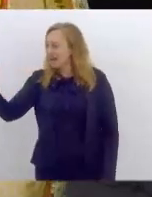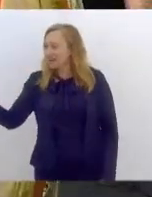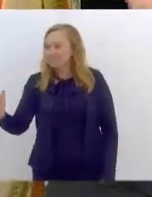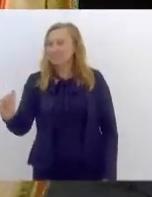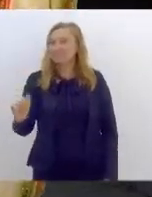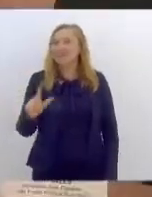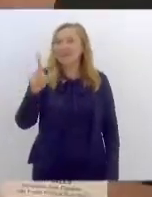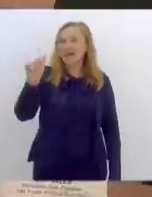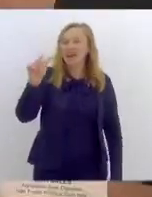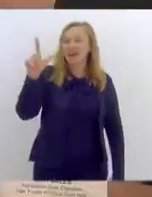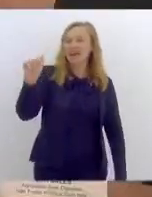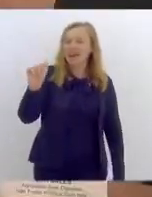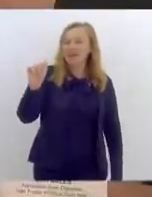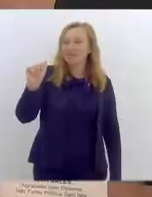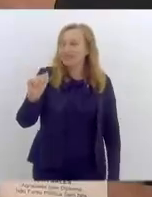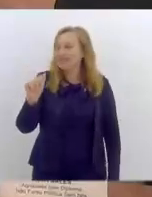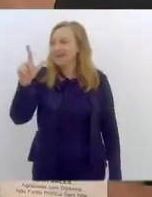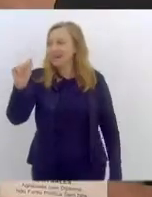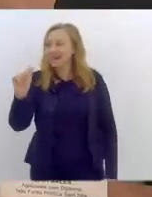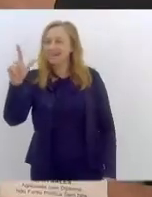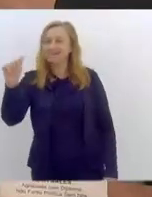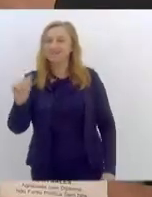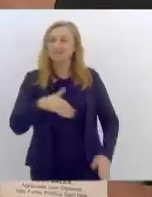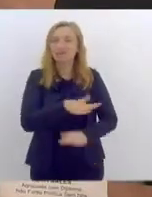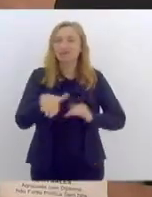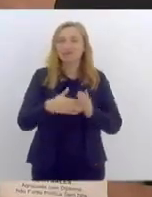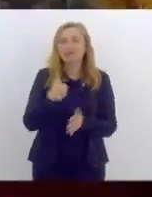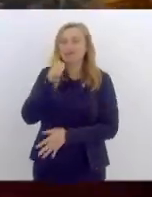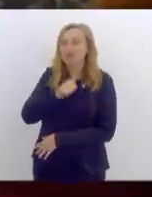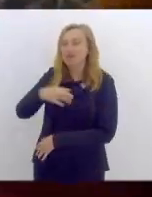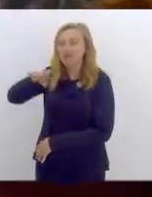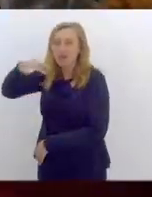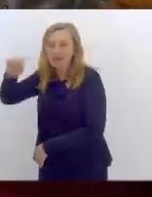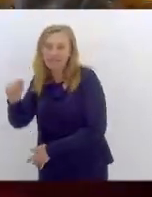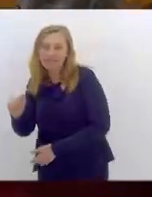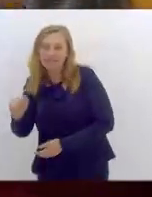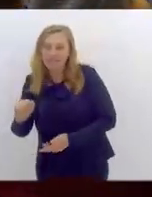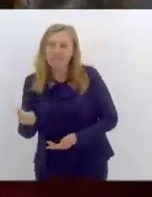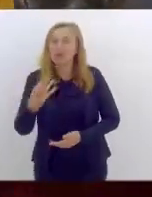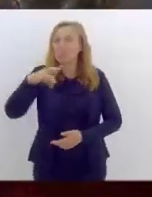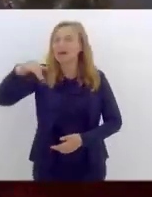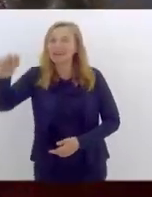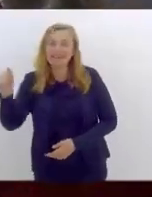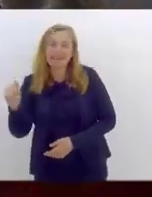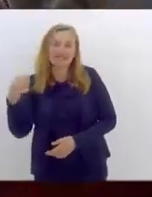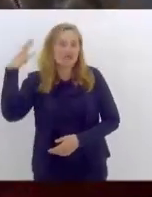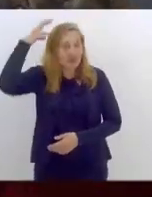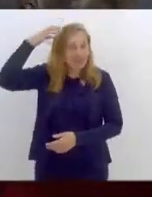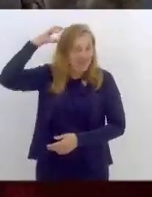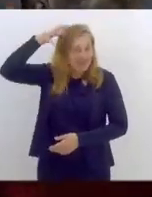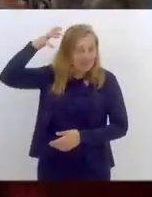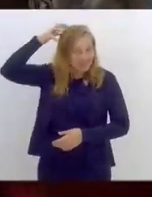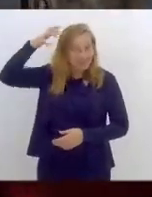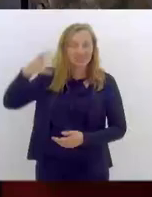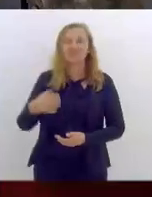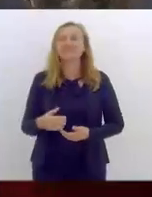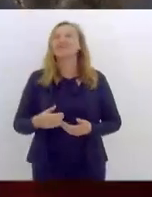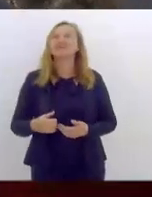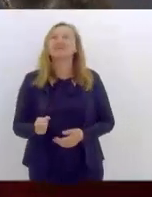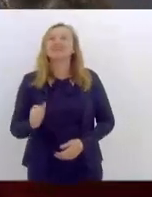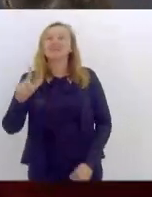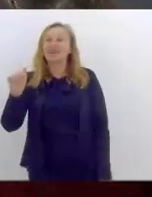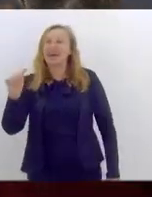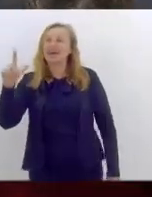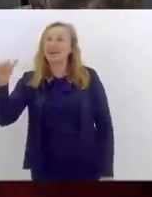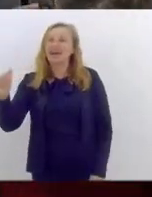la. Arre. Para todas as Marias. Arre. Marins, Marielles. Arre, arre, a todas